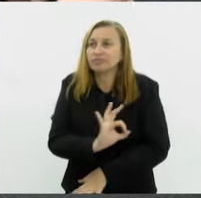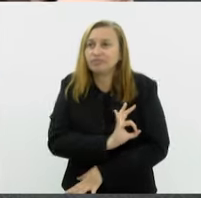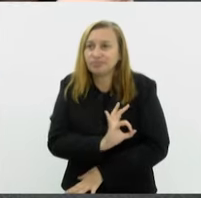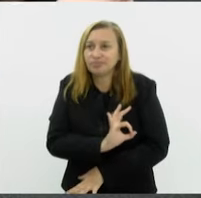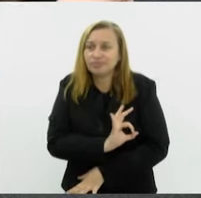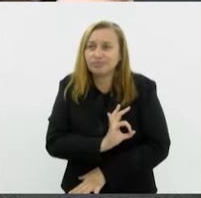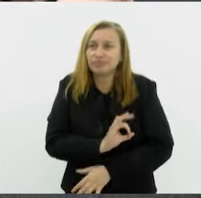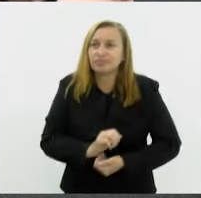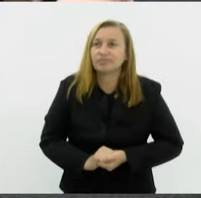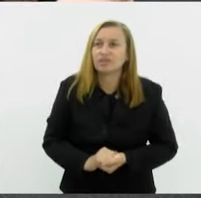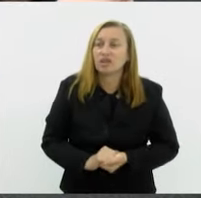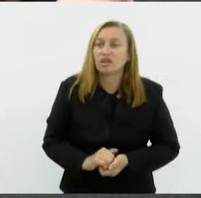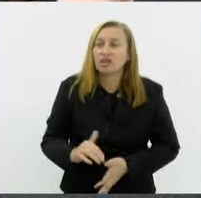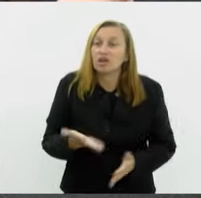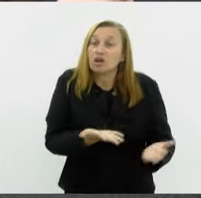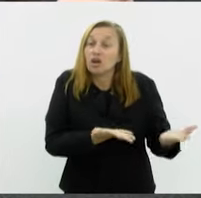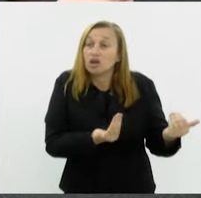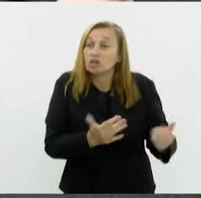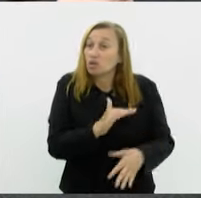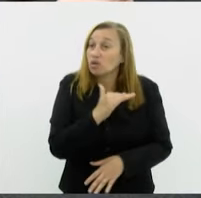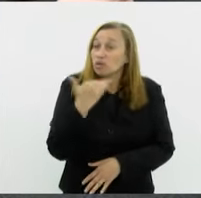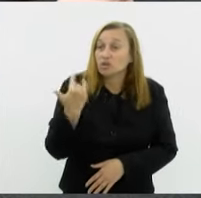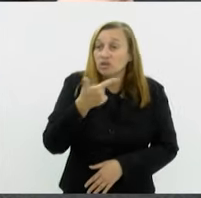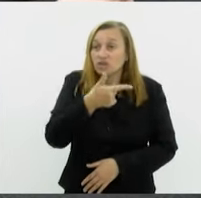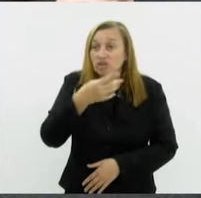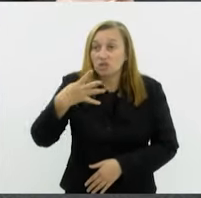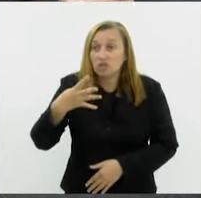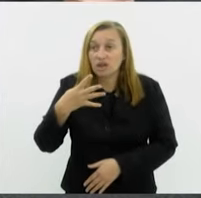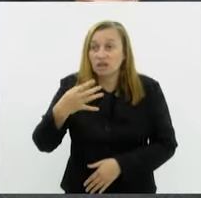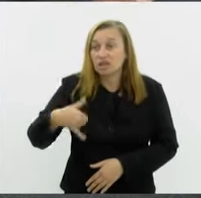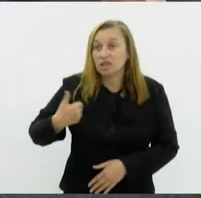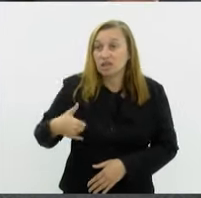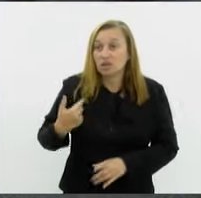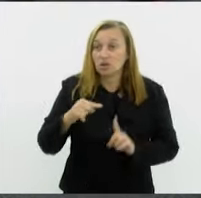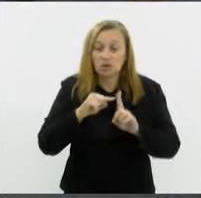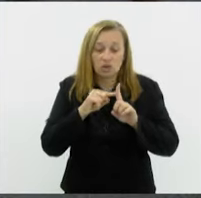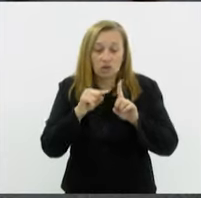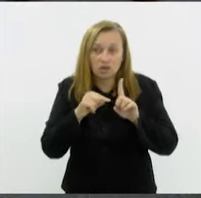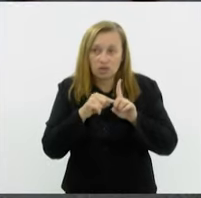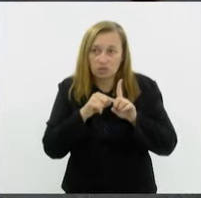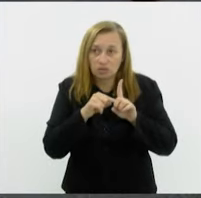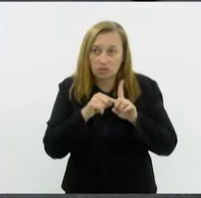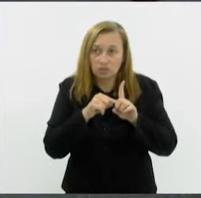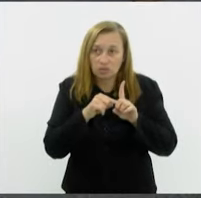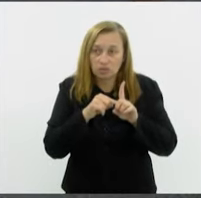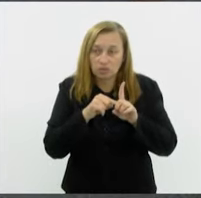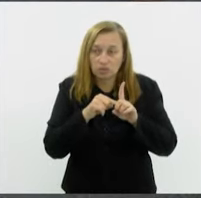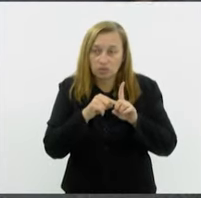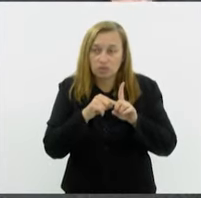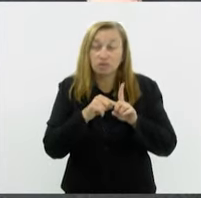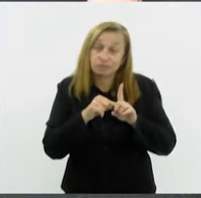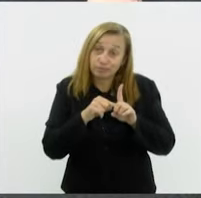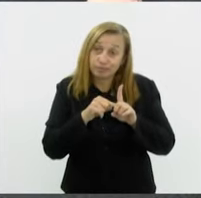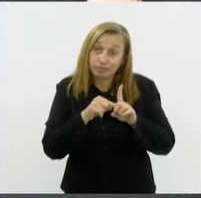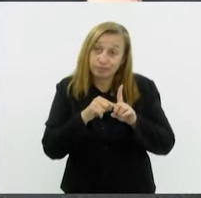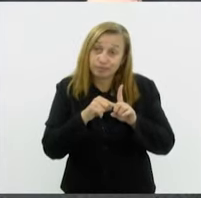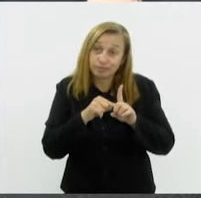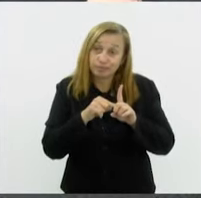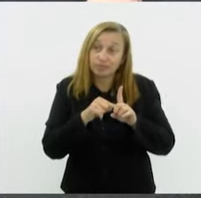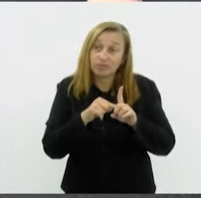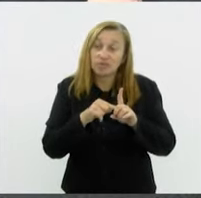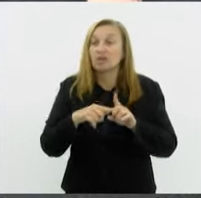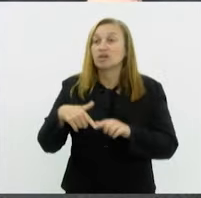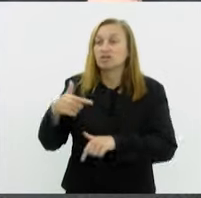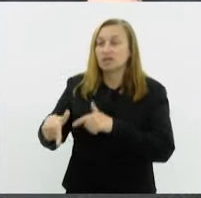Questionava o assassinato de uma jovem de 24 anos com um filho no útero, diante do braço armado